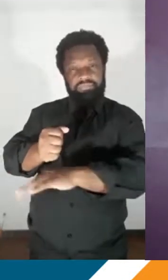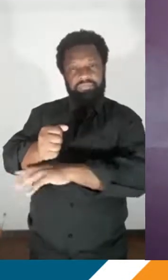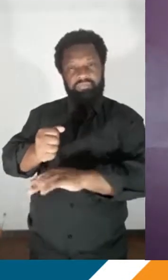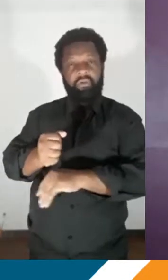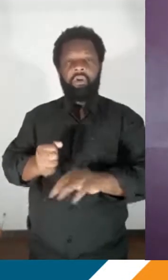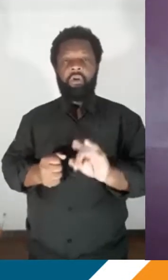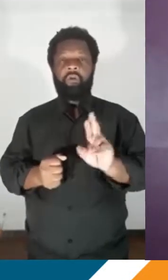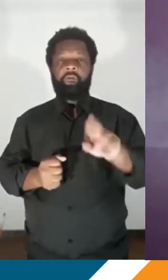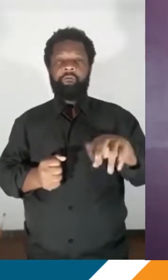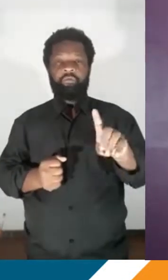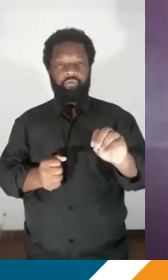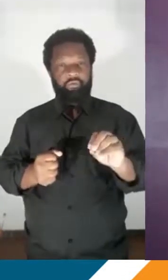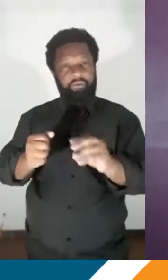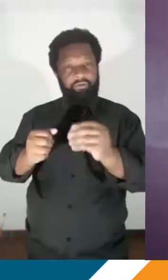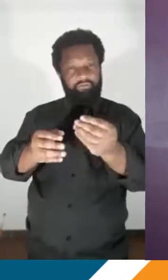de fundo.